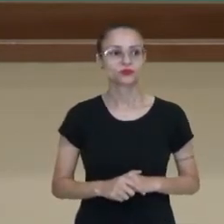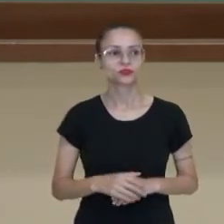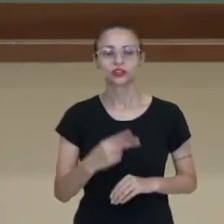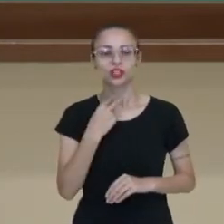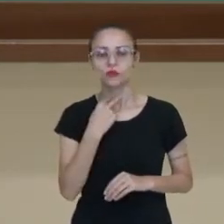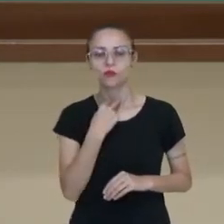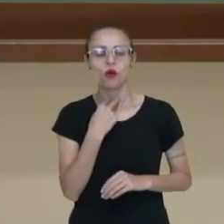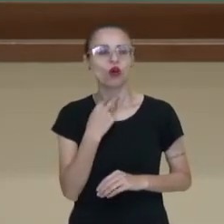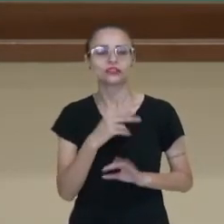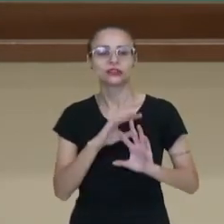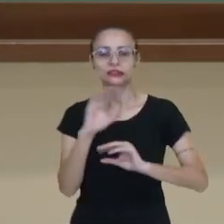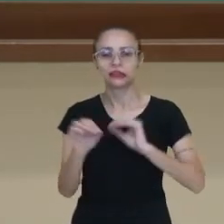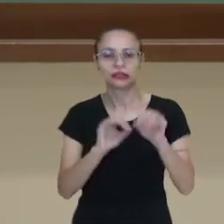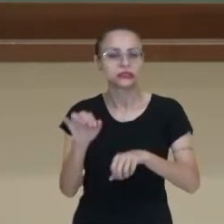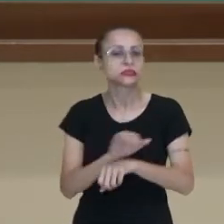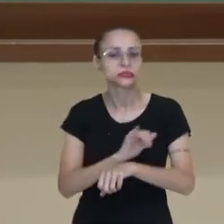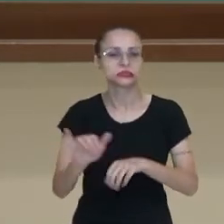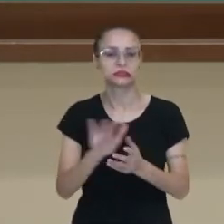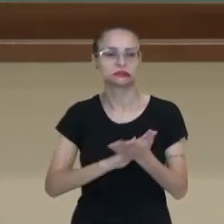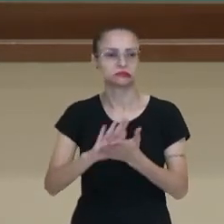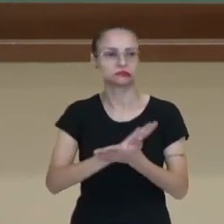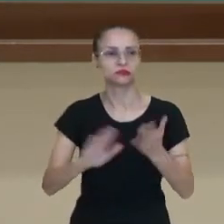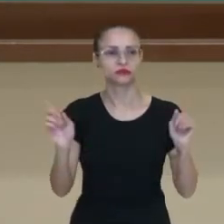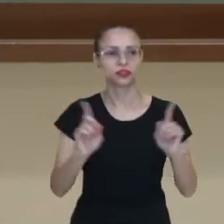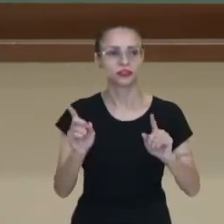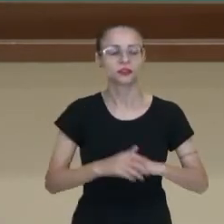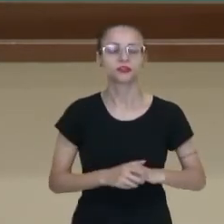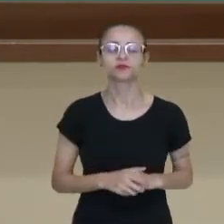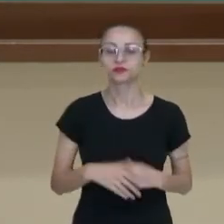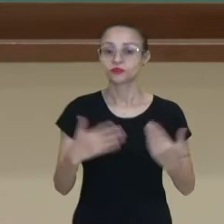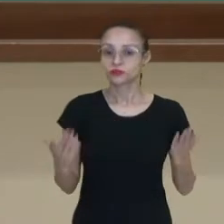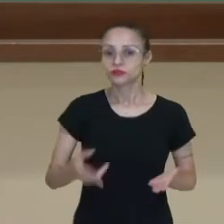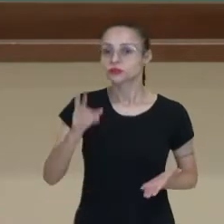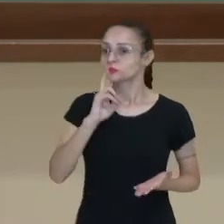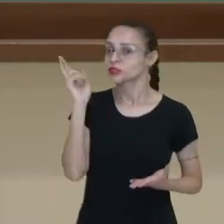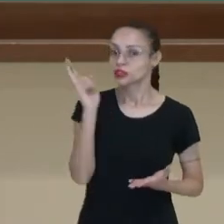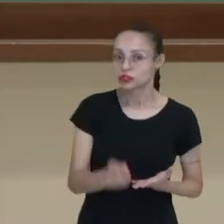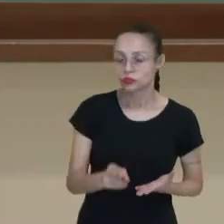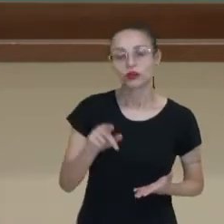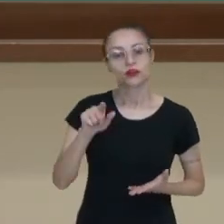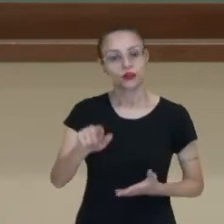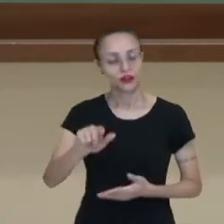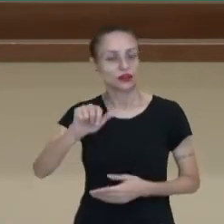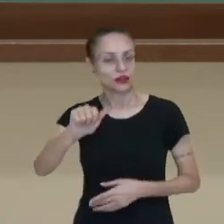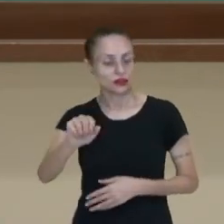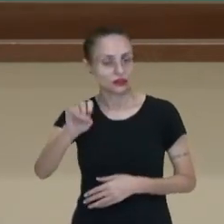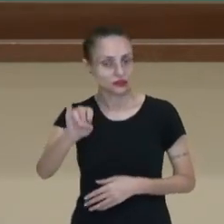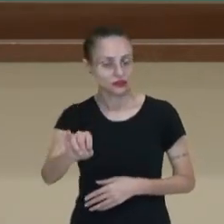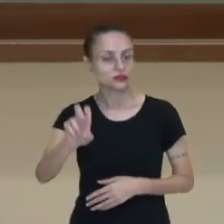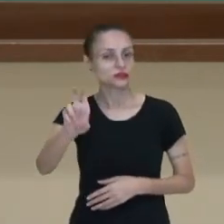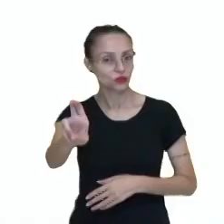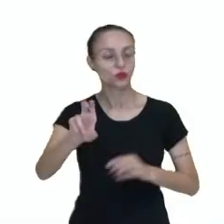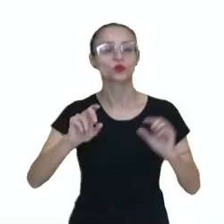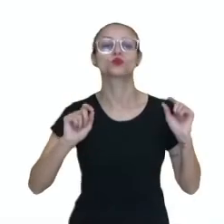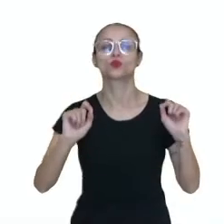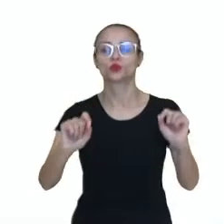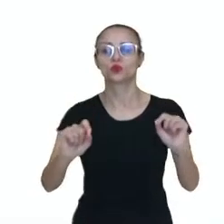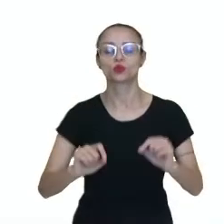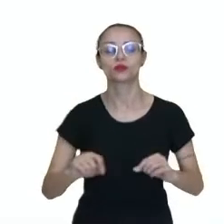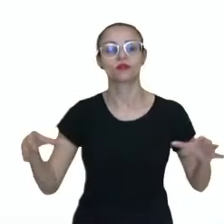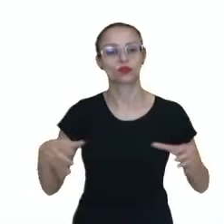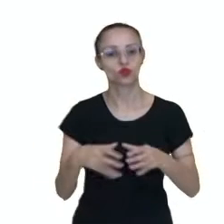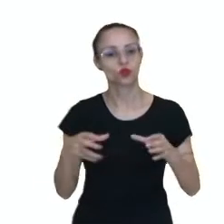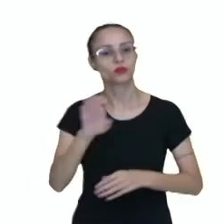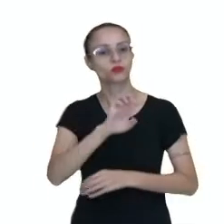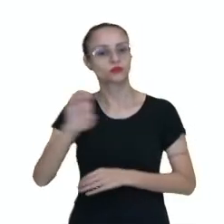nenhum recurso. E justamente como resposta aí ao ato institucional de número 5, grupos da